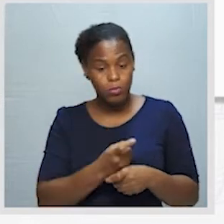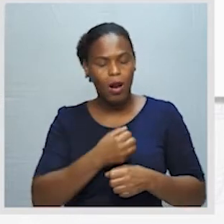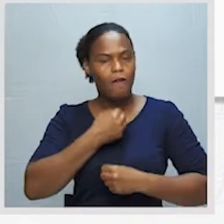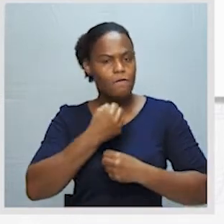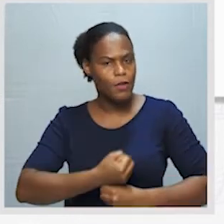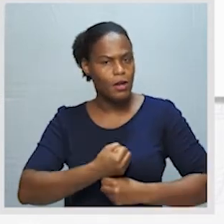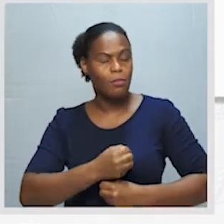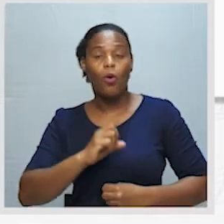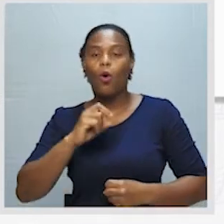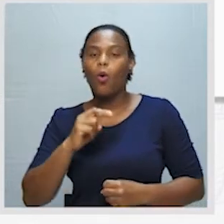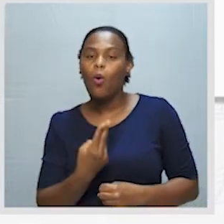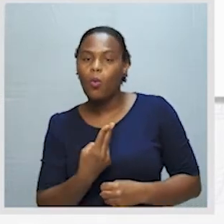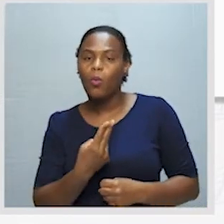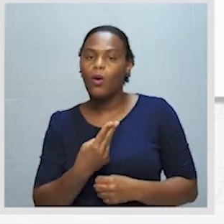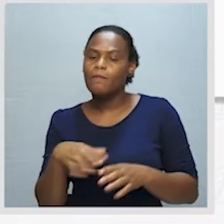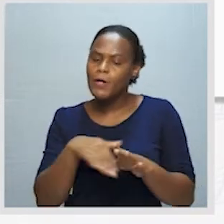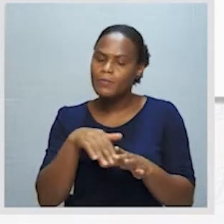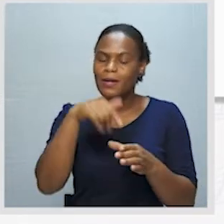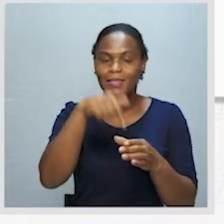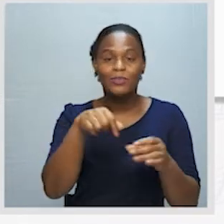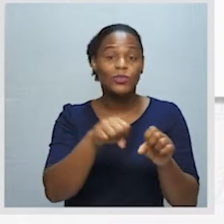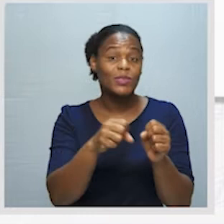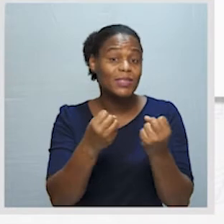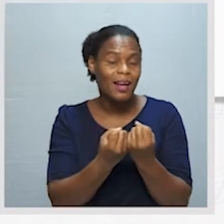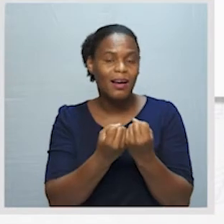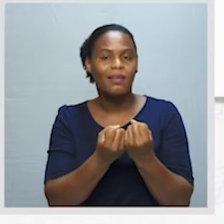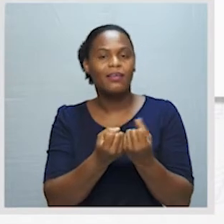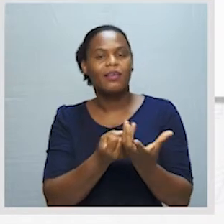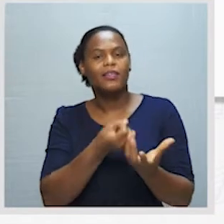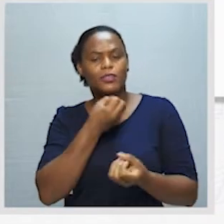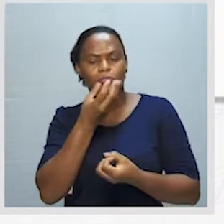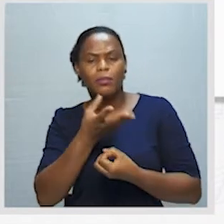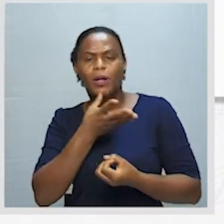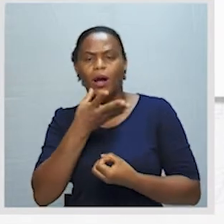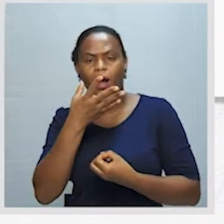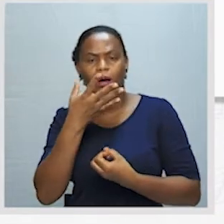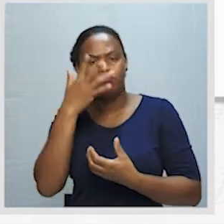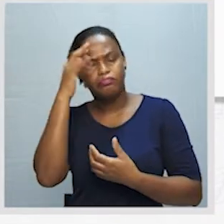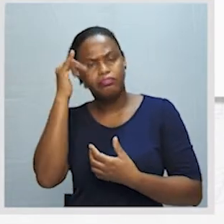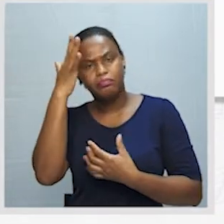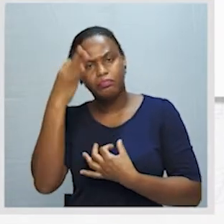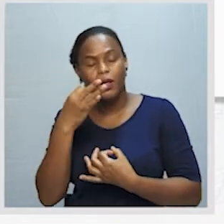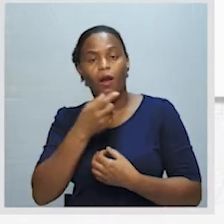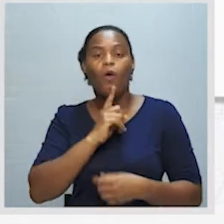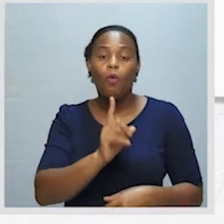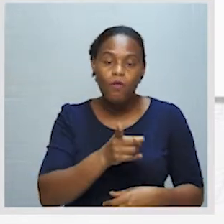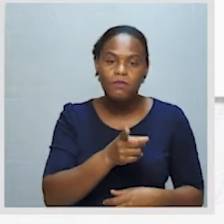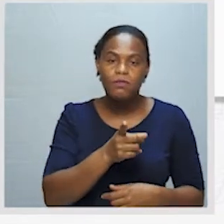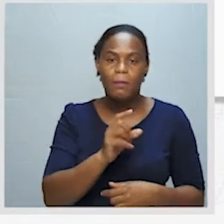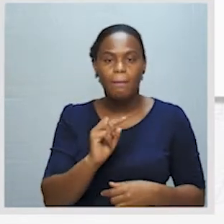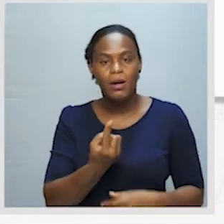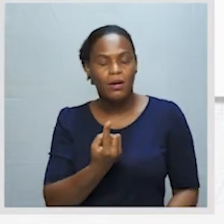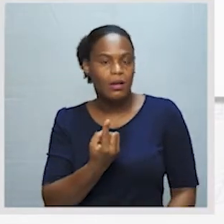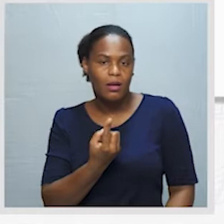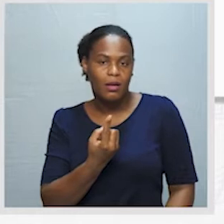Procura-se afirmar ou intervir na sociedade, argumentando uma posição ou convencer para que